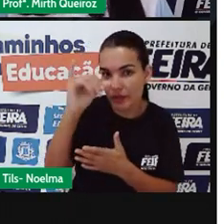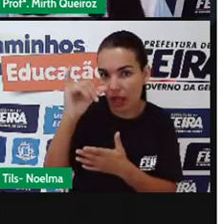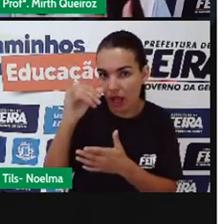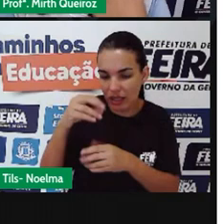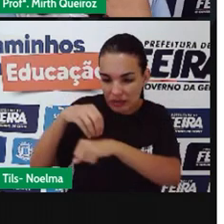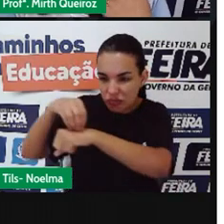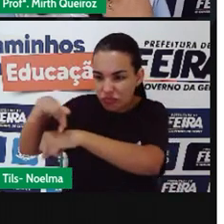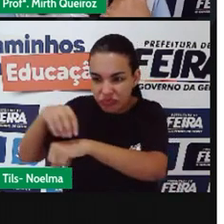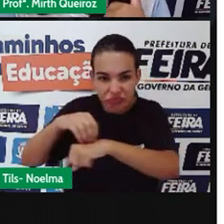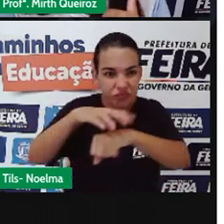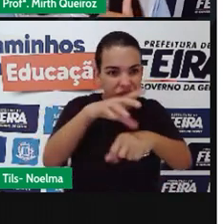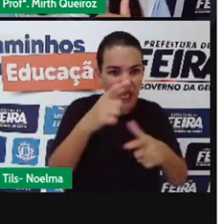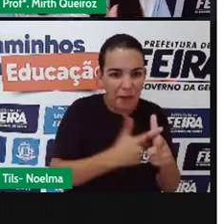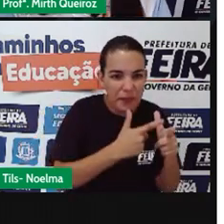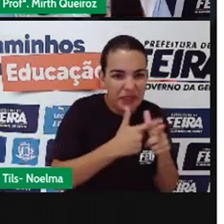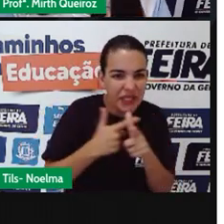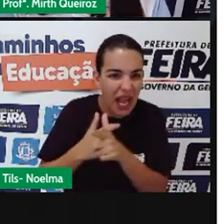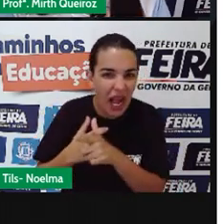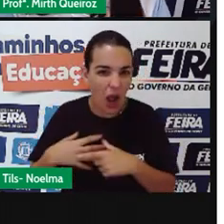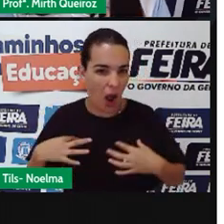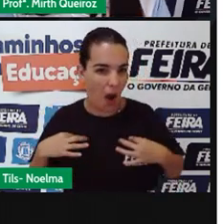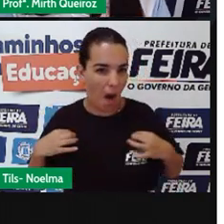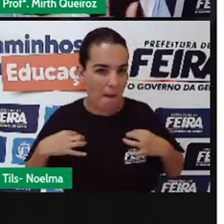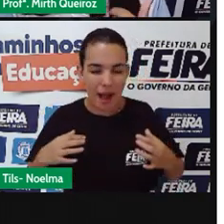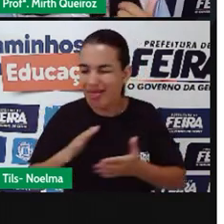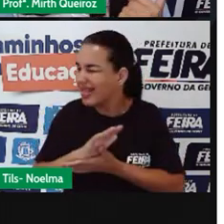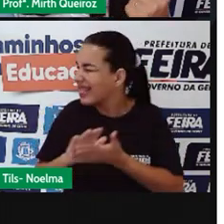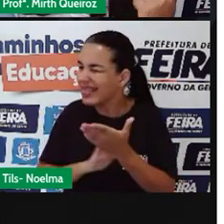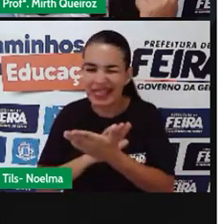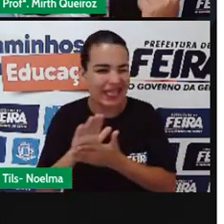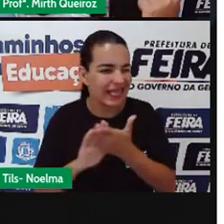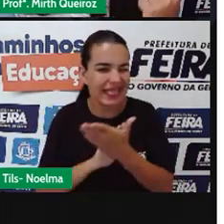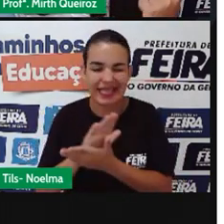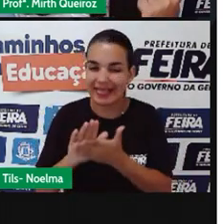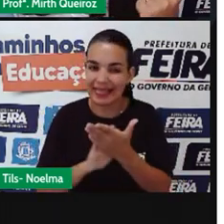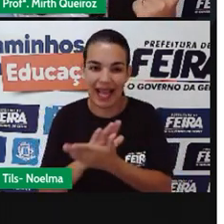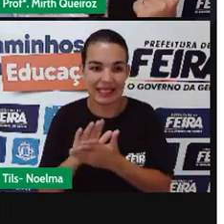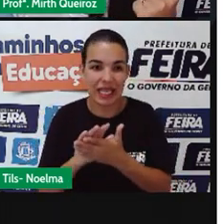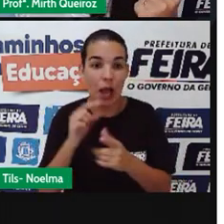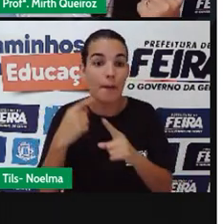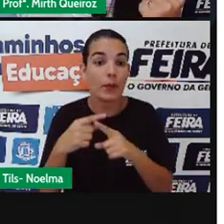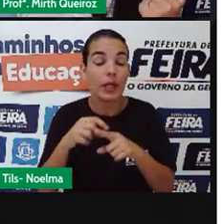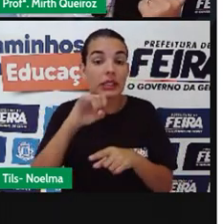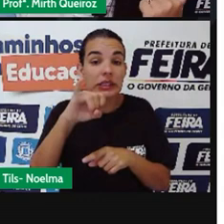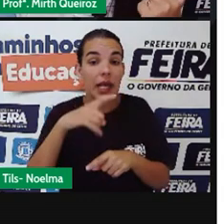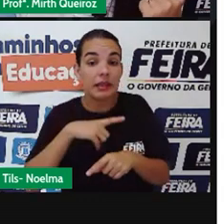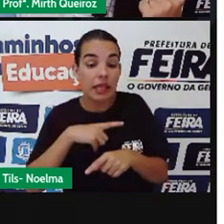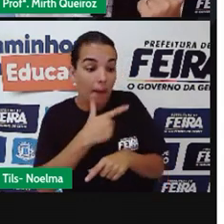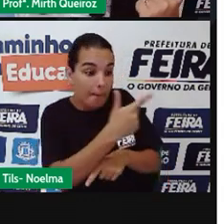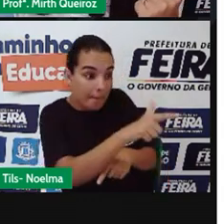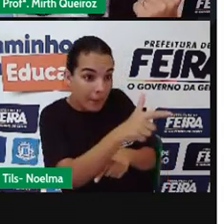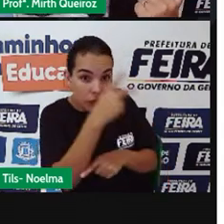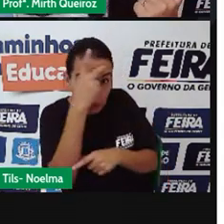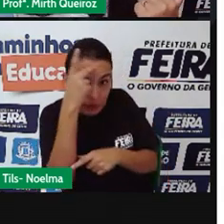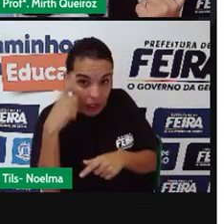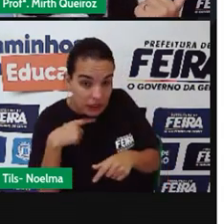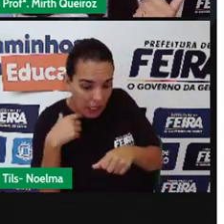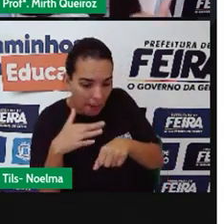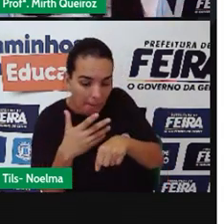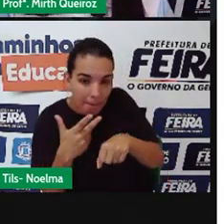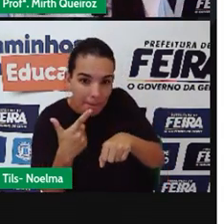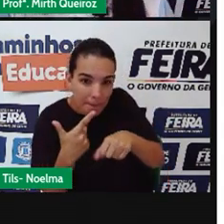não é bom né até mesmo se tivesse um problema de pele algum tipo de